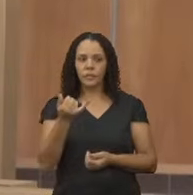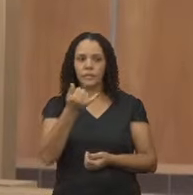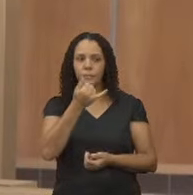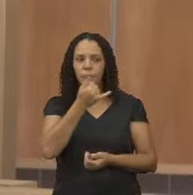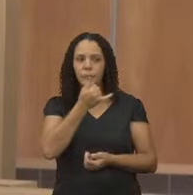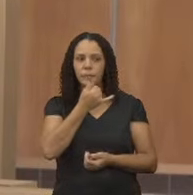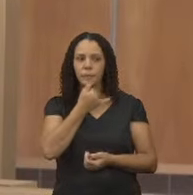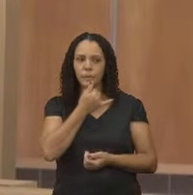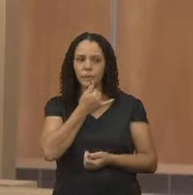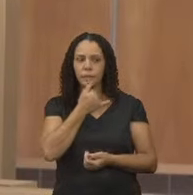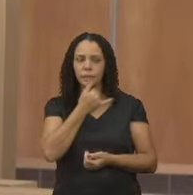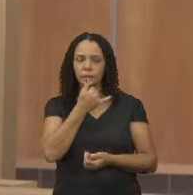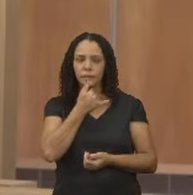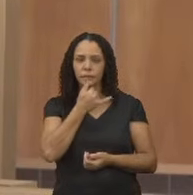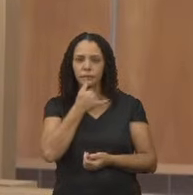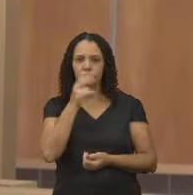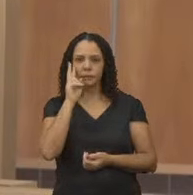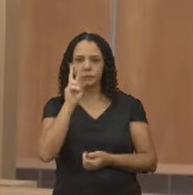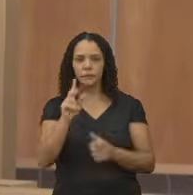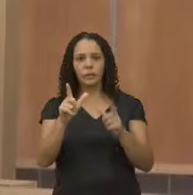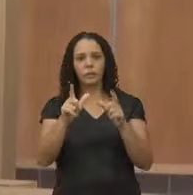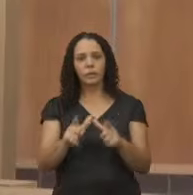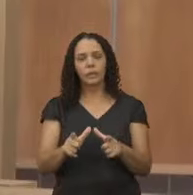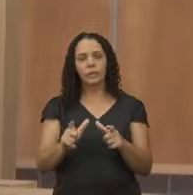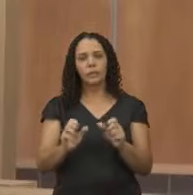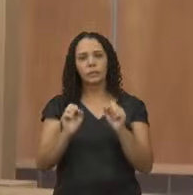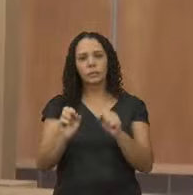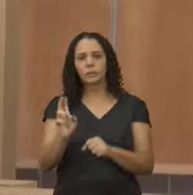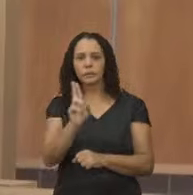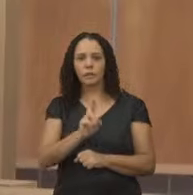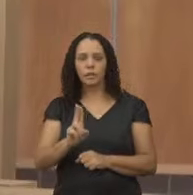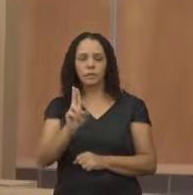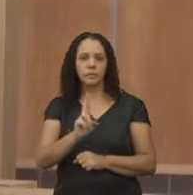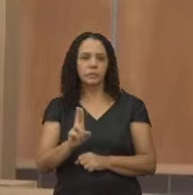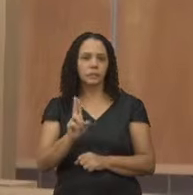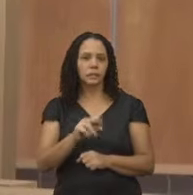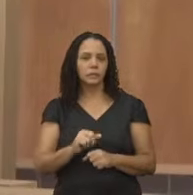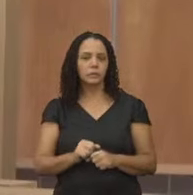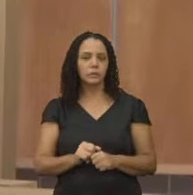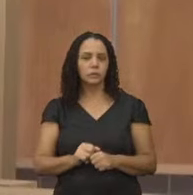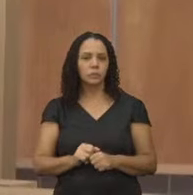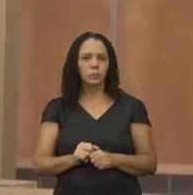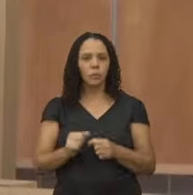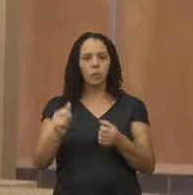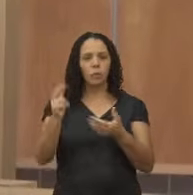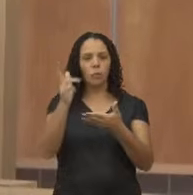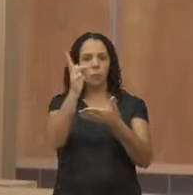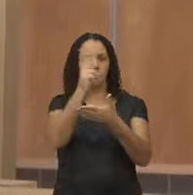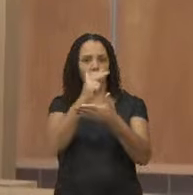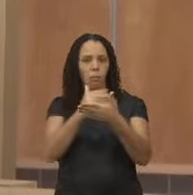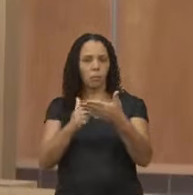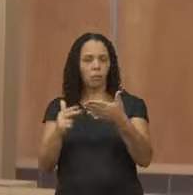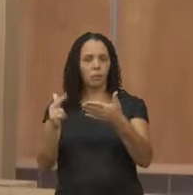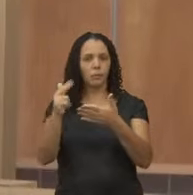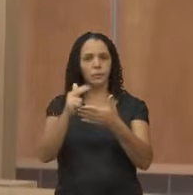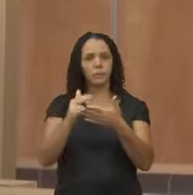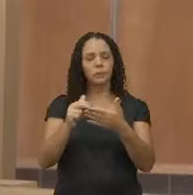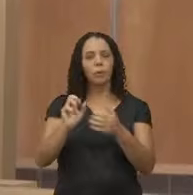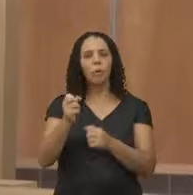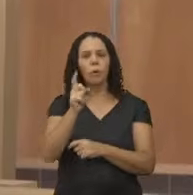que poderiam ser enfeitados, seja com o grafismo ou o